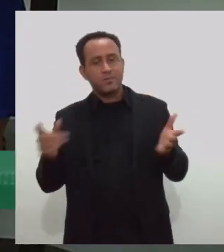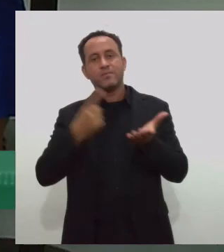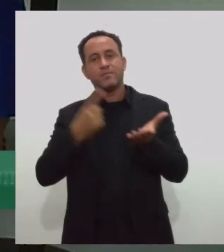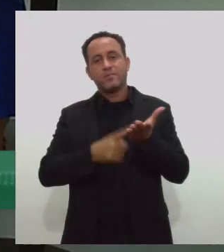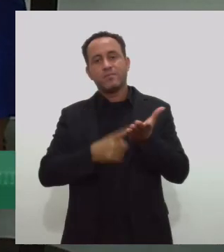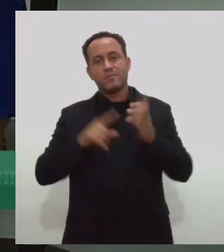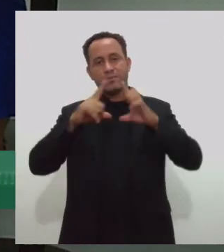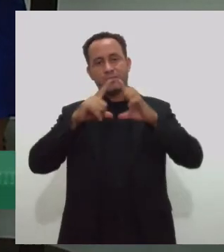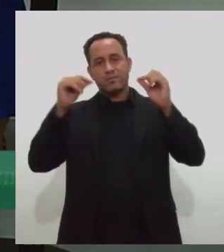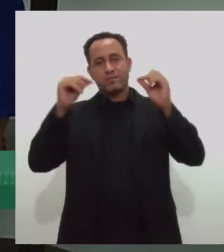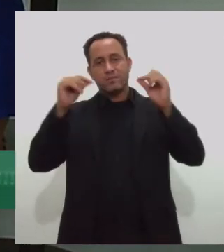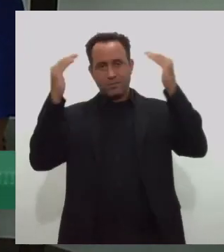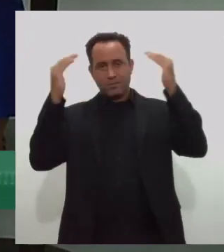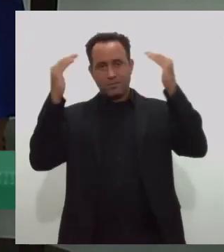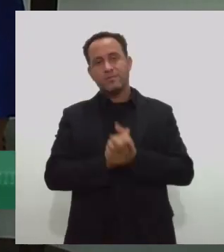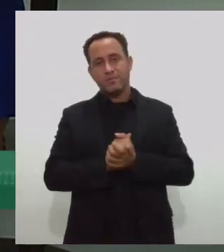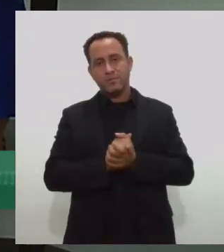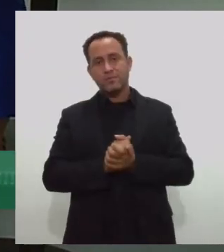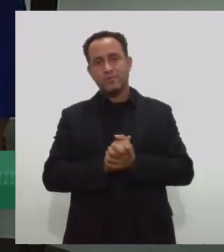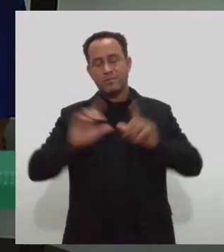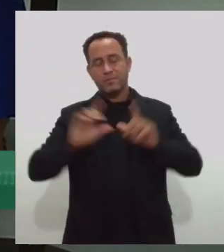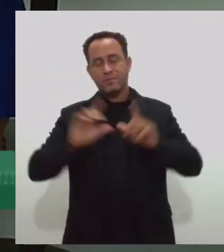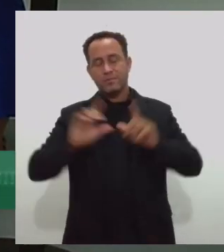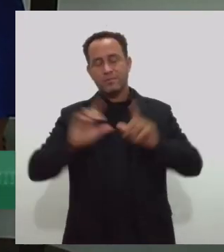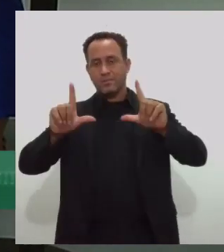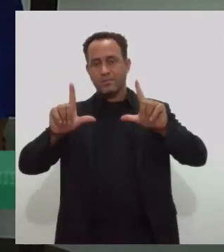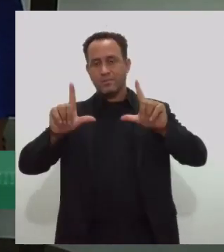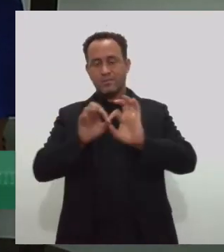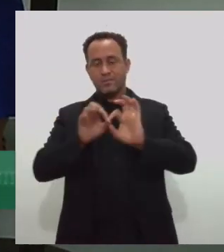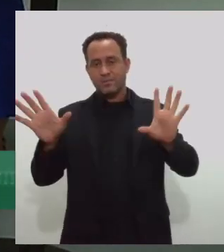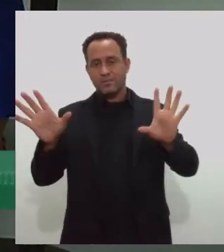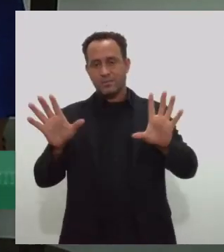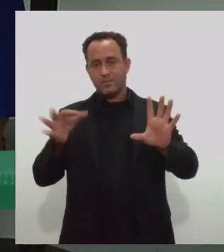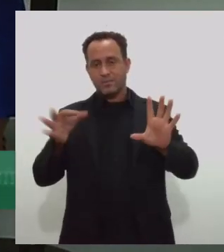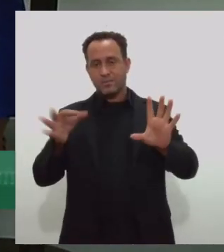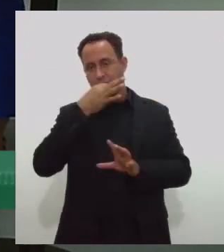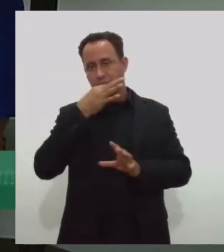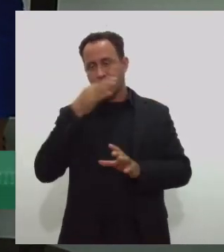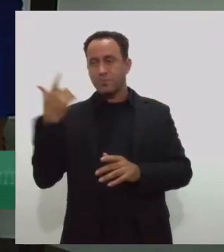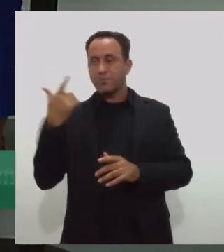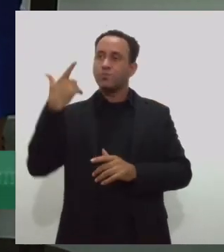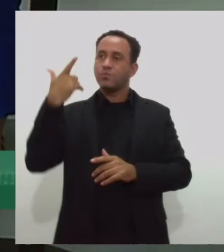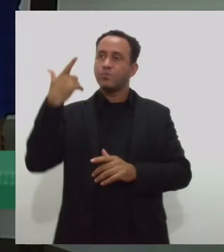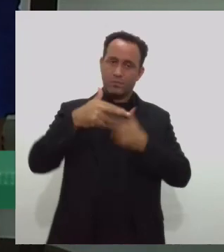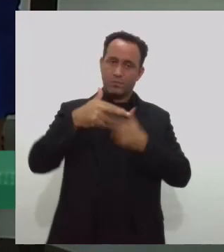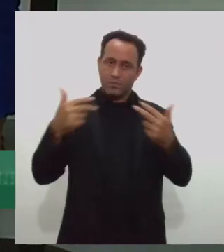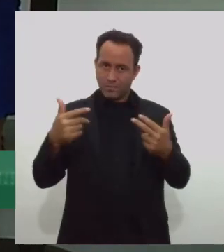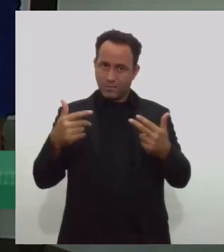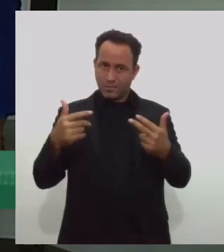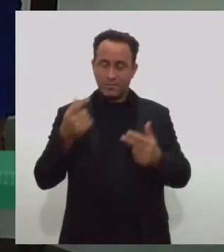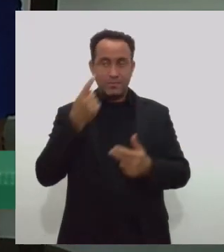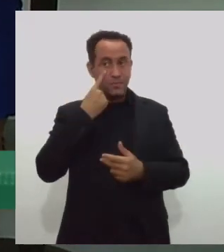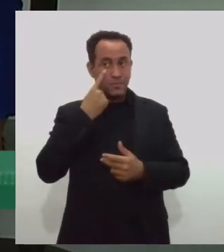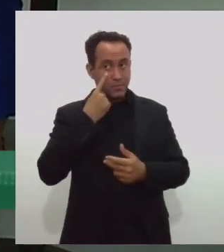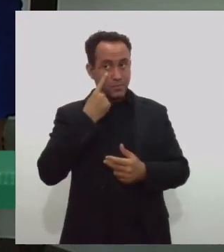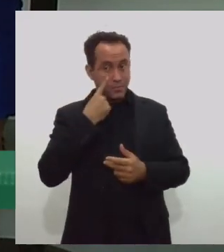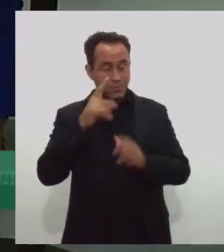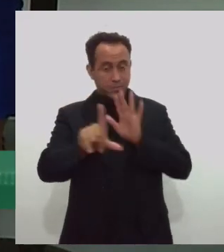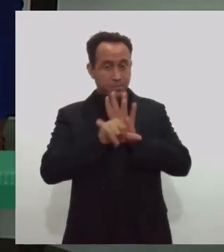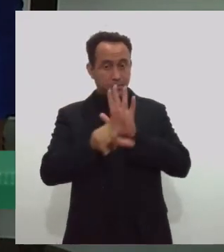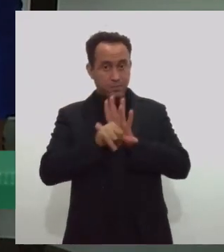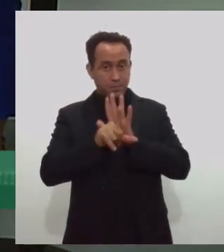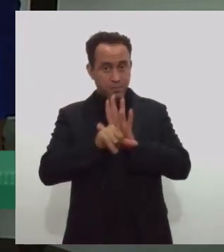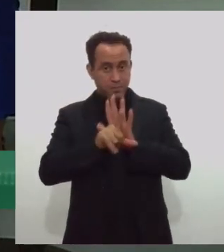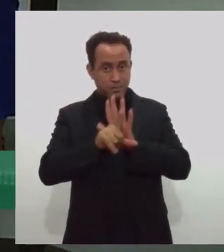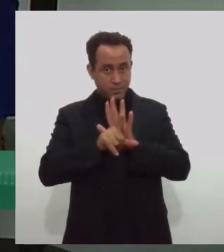Congresso em Pauta, né? E dizer que a casa está aberta aí a outras oportunidades e vamos acompanhar aí essa lei que sai da Câmara